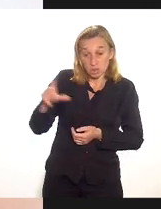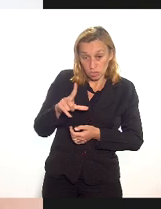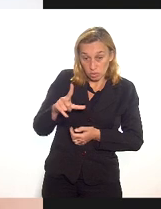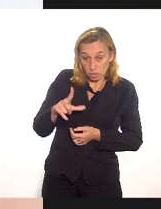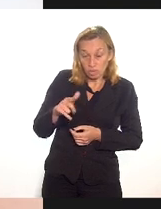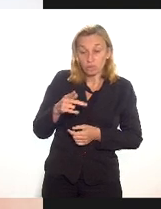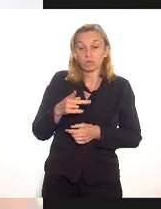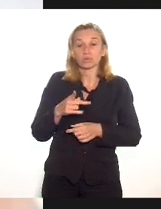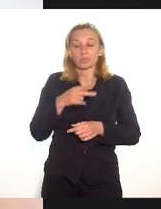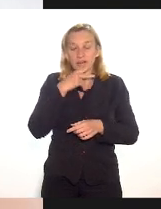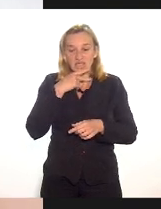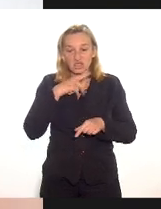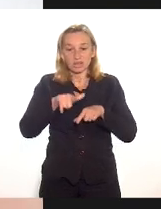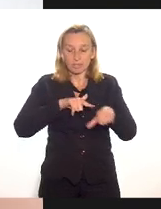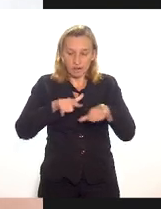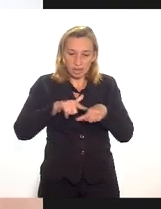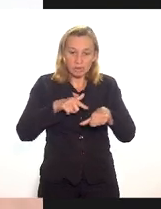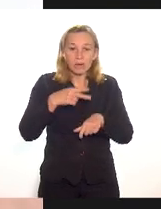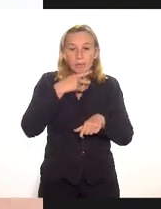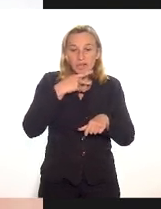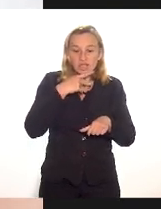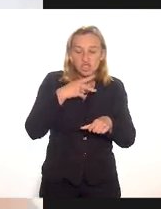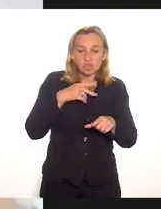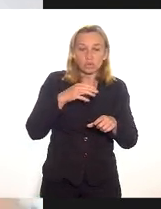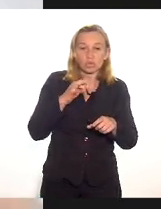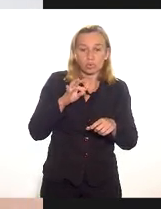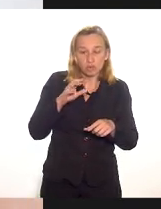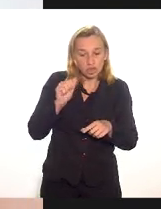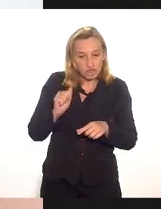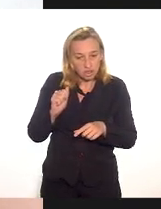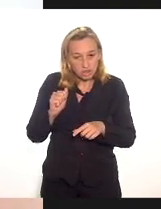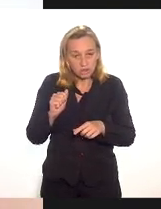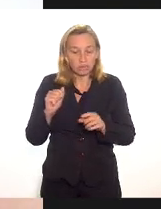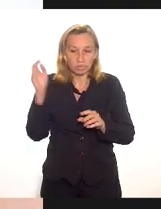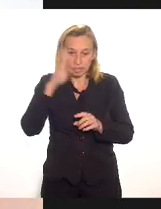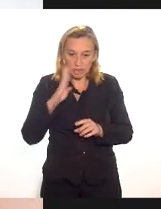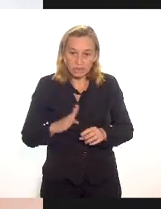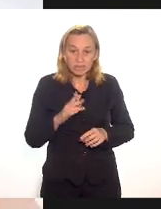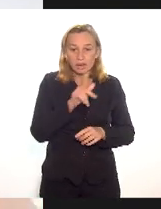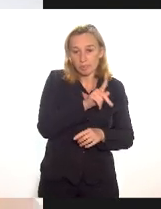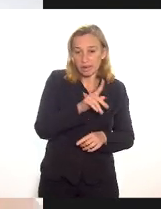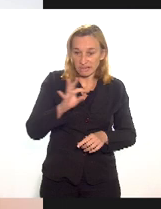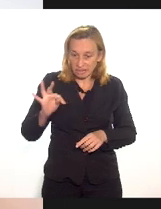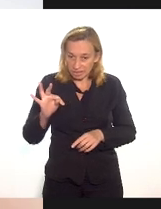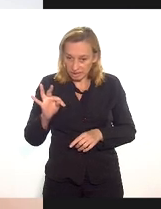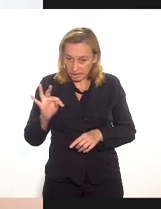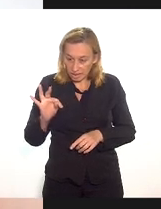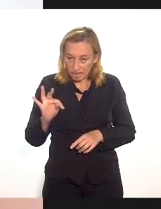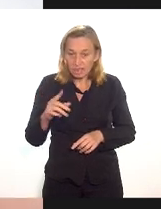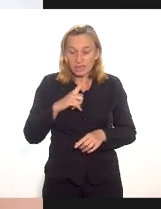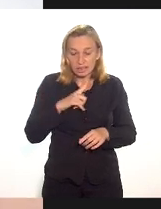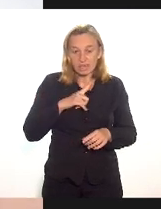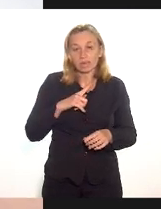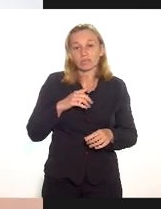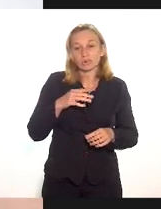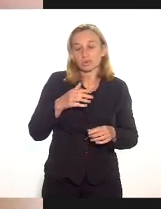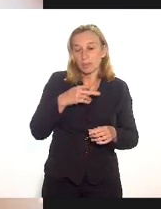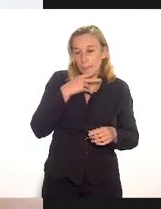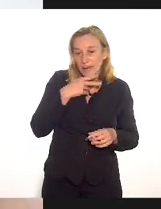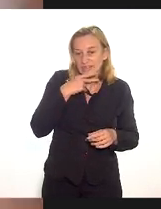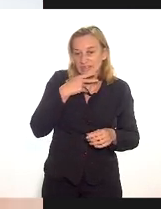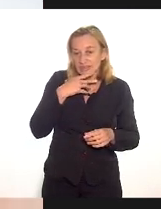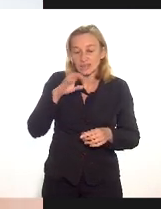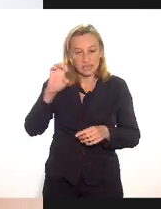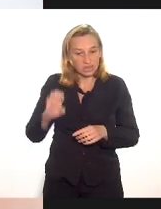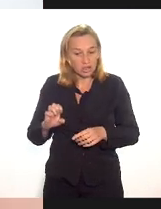dos Trabalhadores, o Partido Comunista do Brasil, o PDT, nós temos partidos de esquerda, posso ter